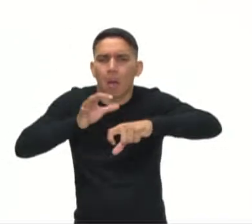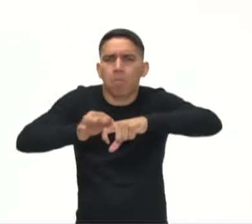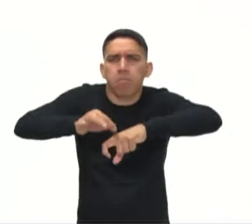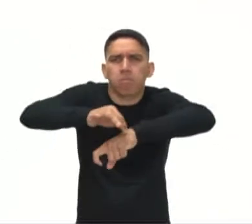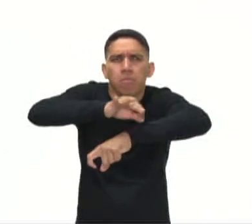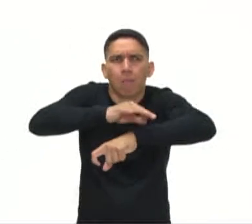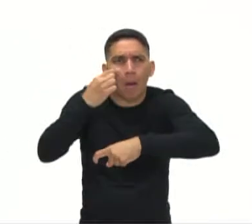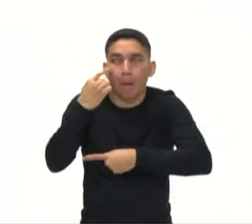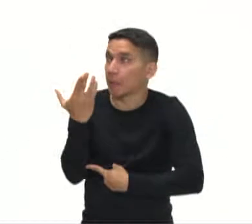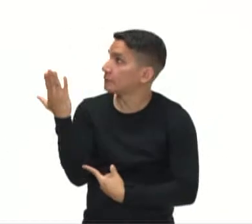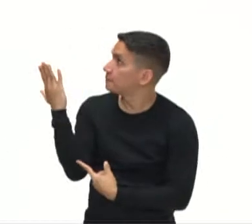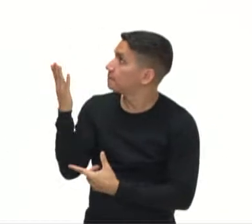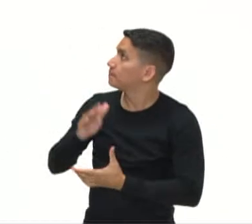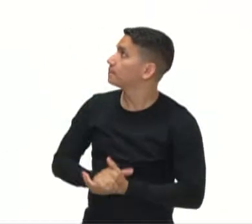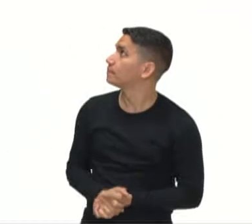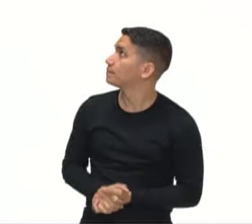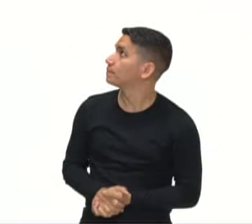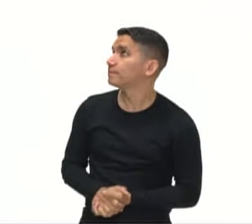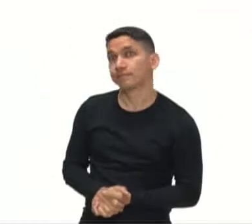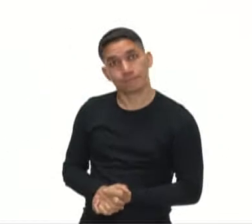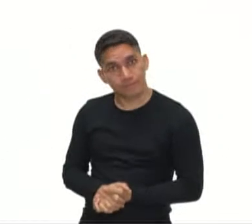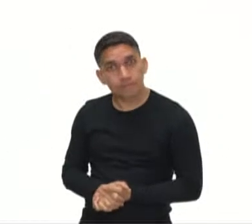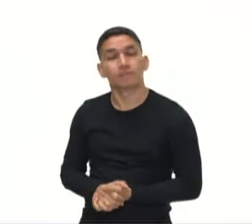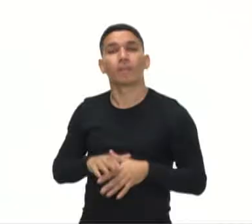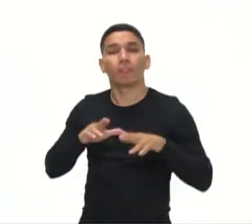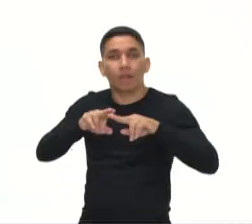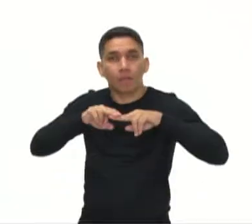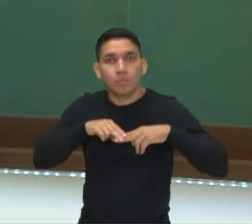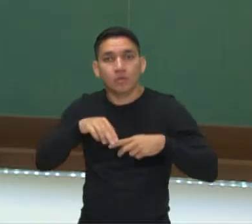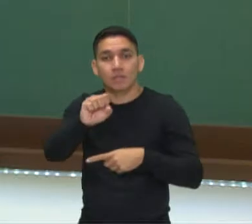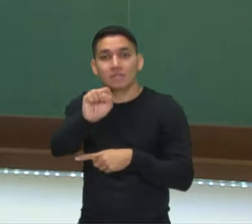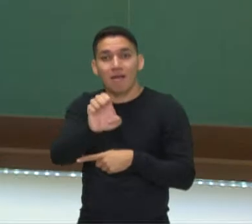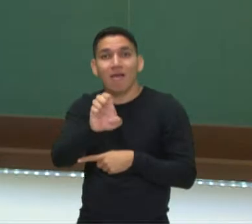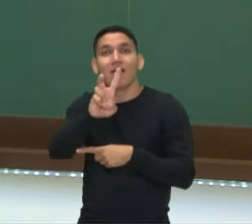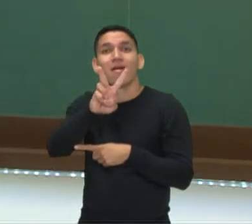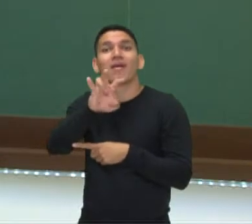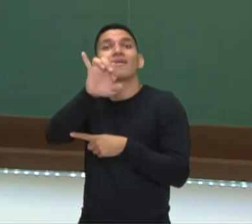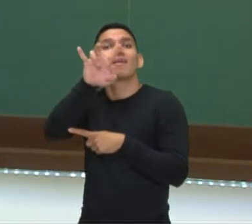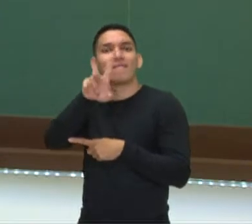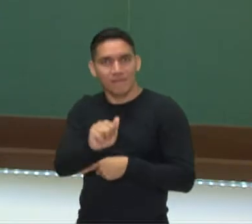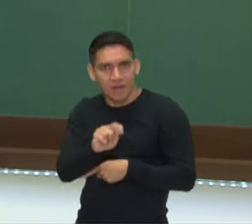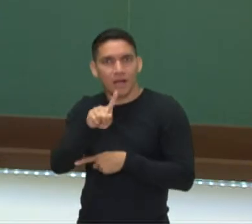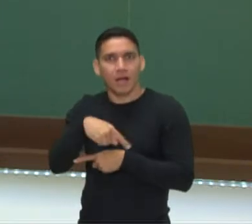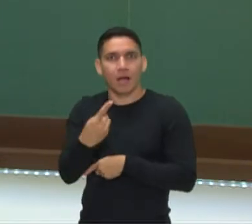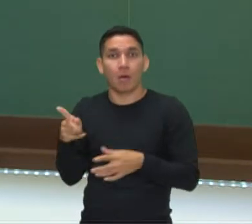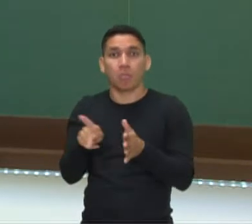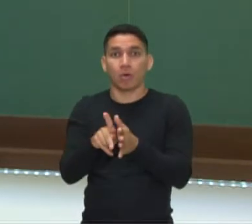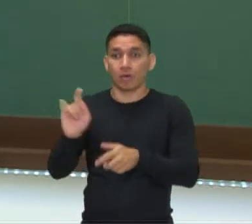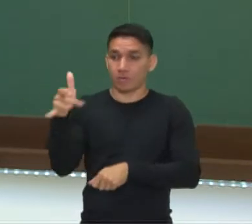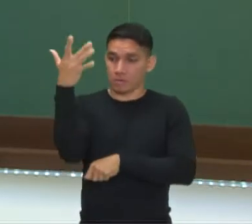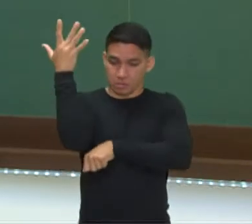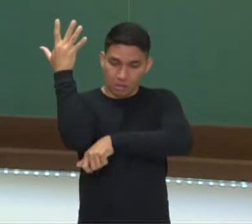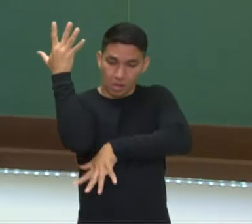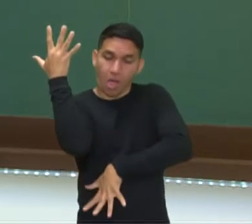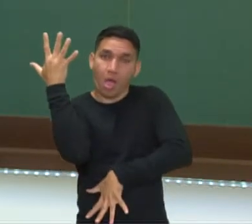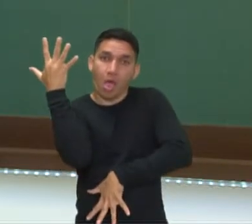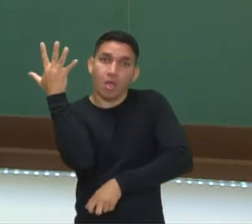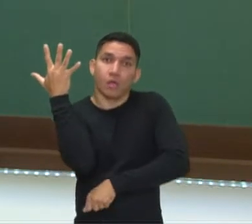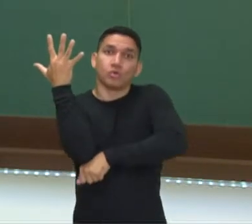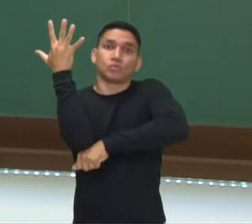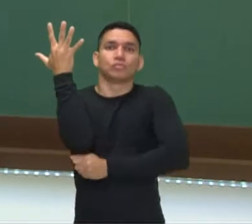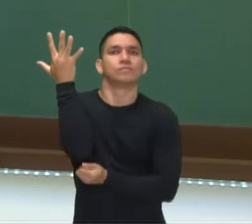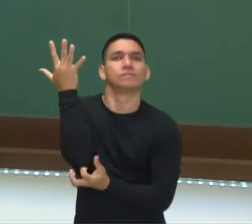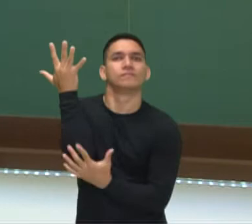vocês podem observar na imagem. E o transporte é ascendente, então ele vai da parte de baixo da planta para